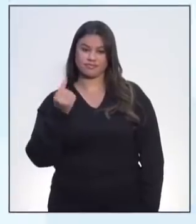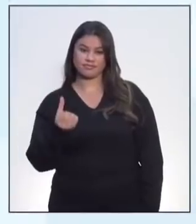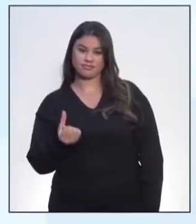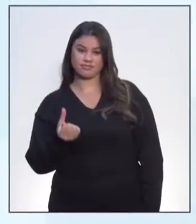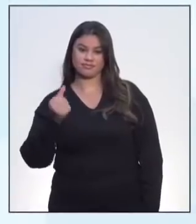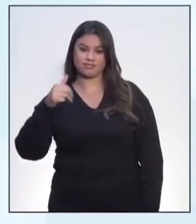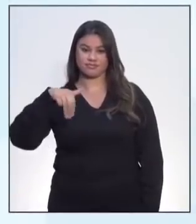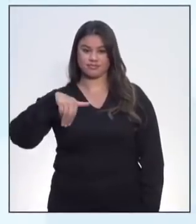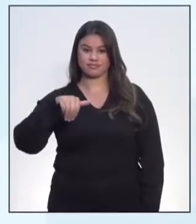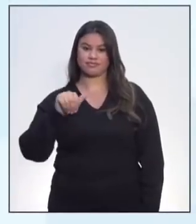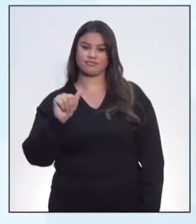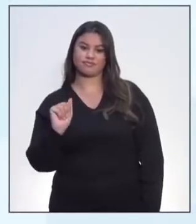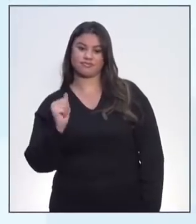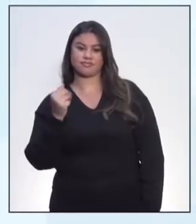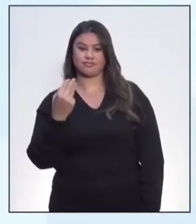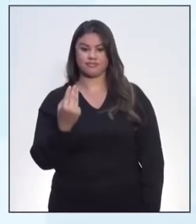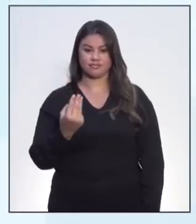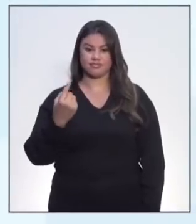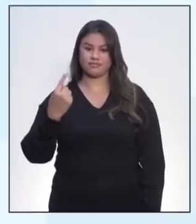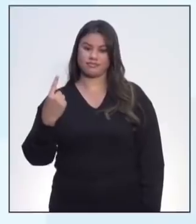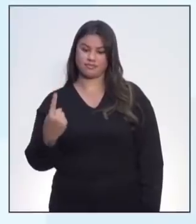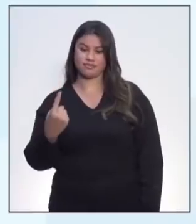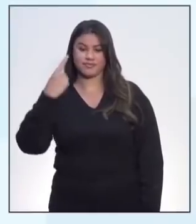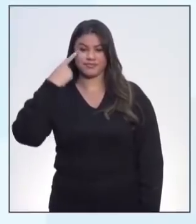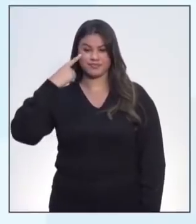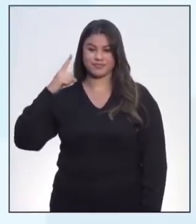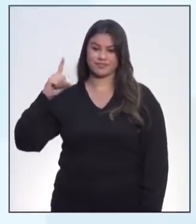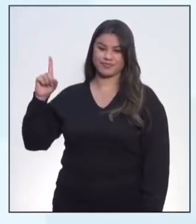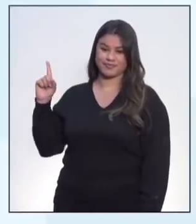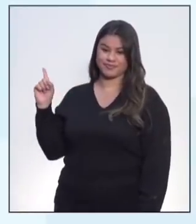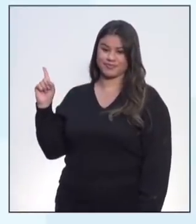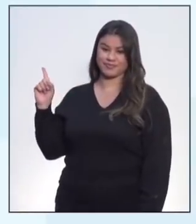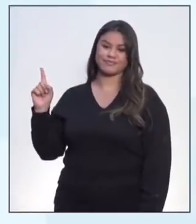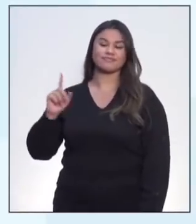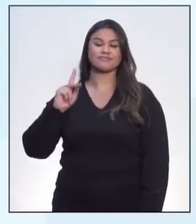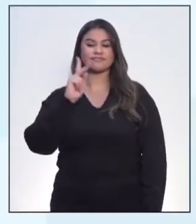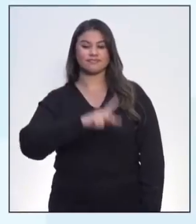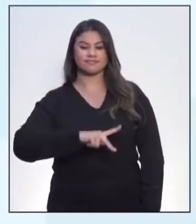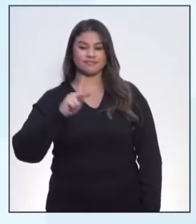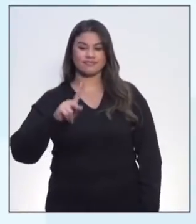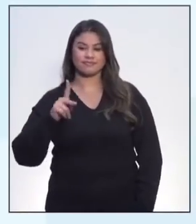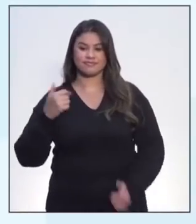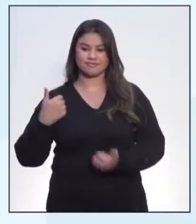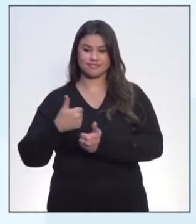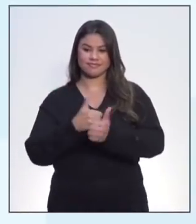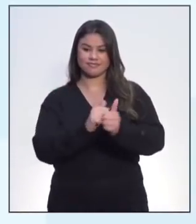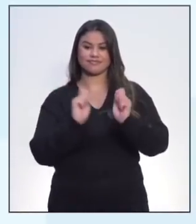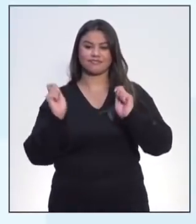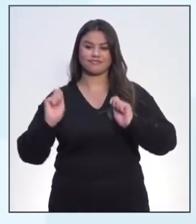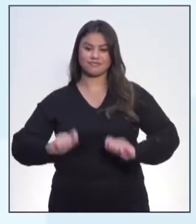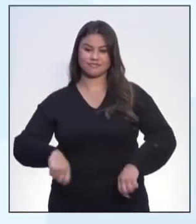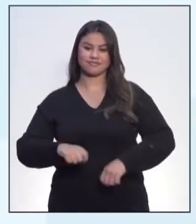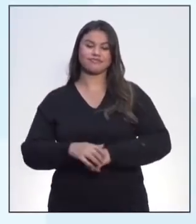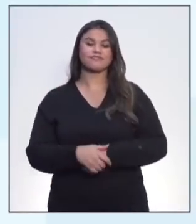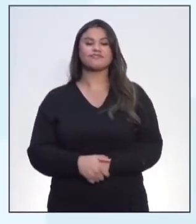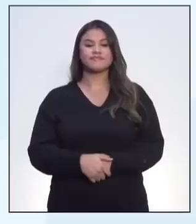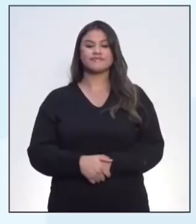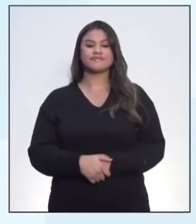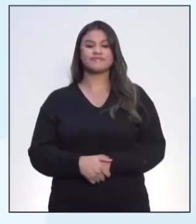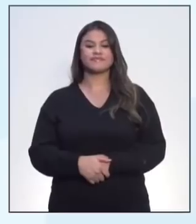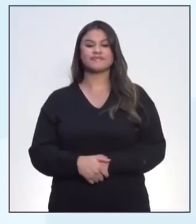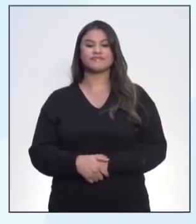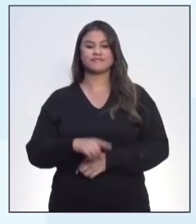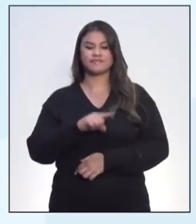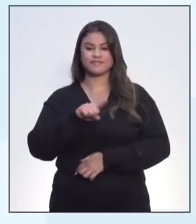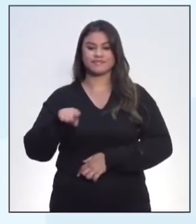EF06MA31, que vai aparecer aí na telinha de vocês, os professores acompanharem as nossas aulas, nossos alunos também, os